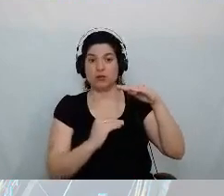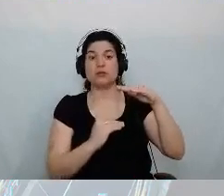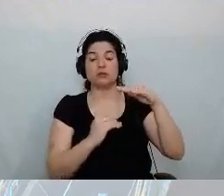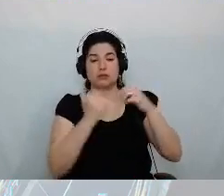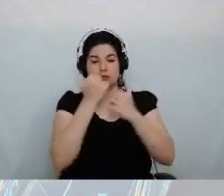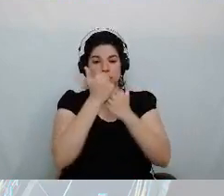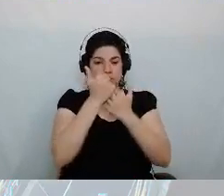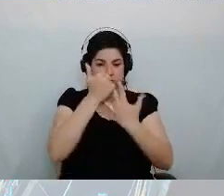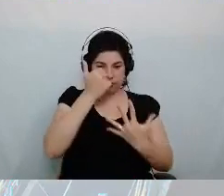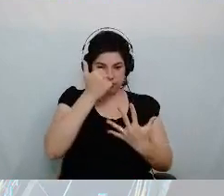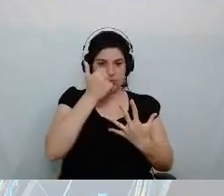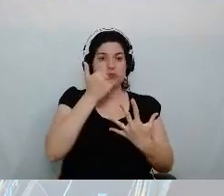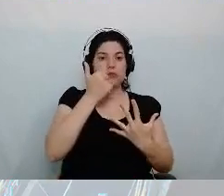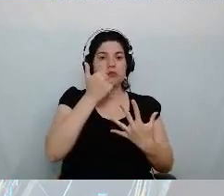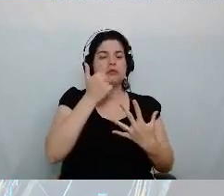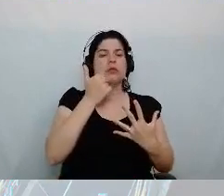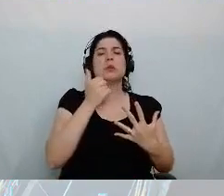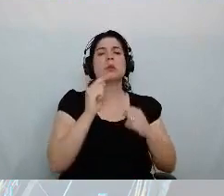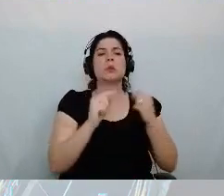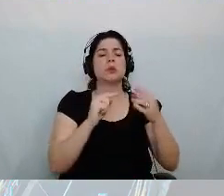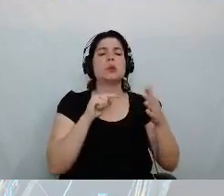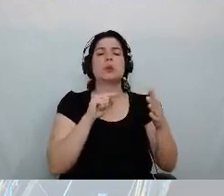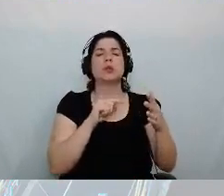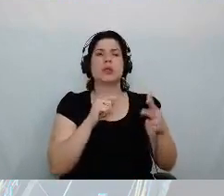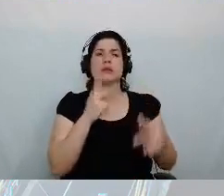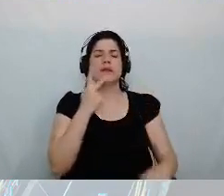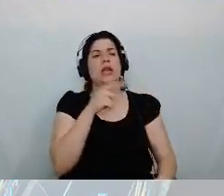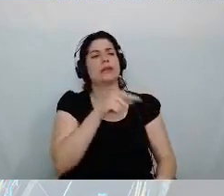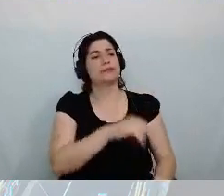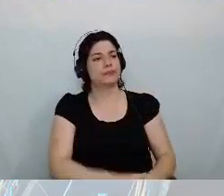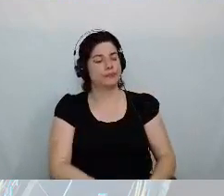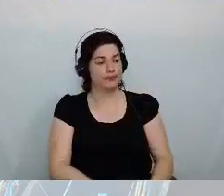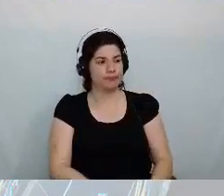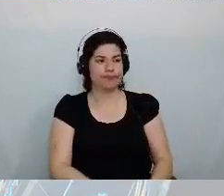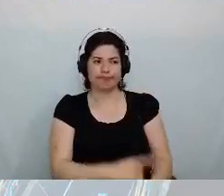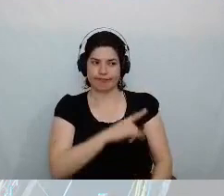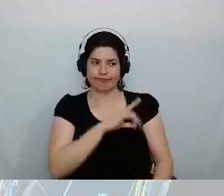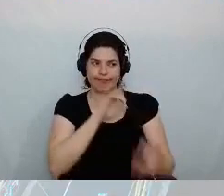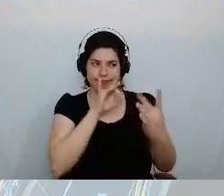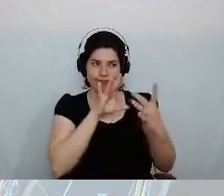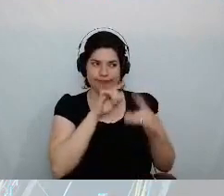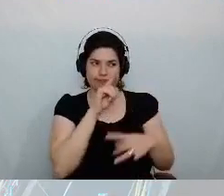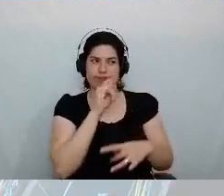começa chegando para ele falando assim, tem um feedback para te dar.